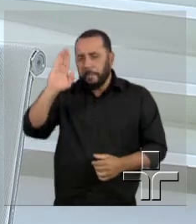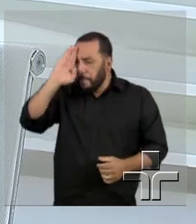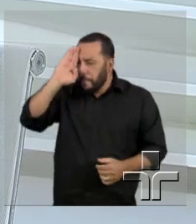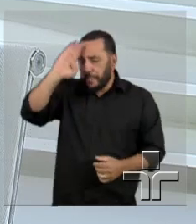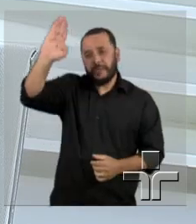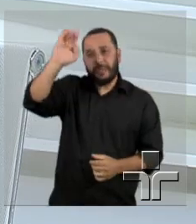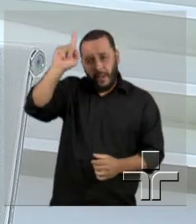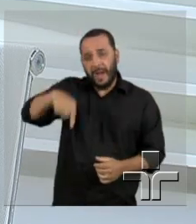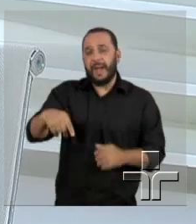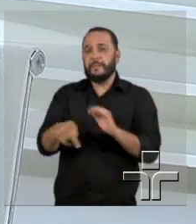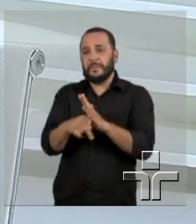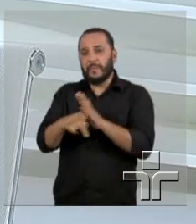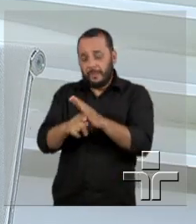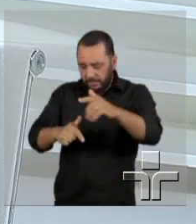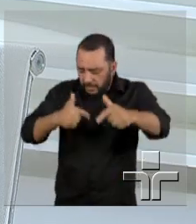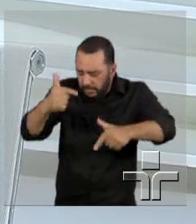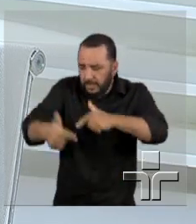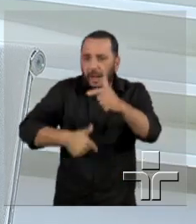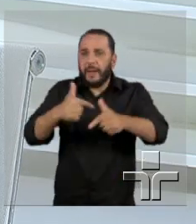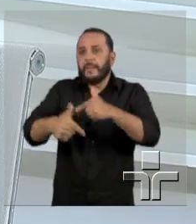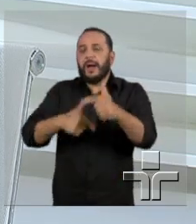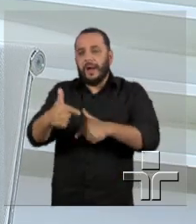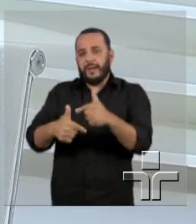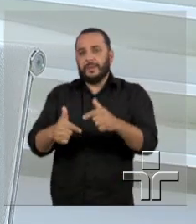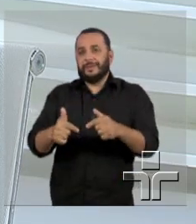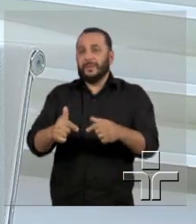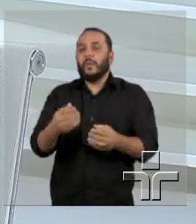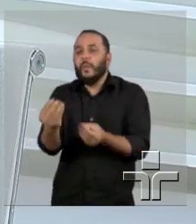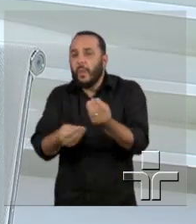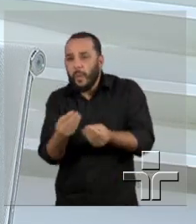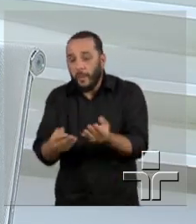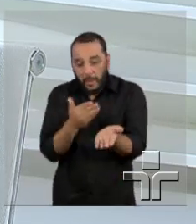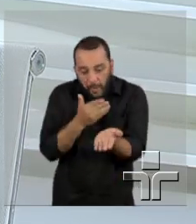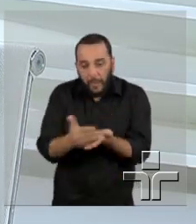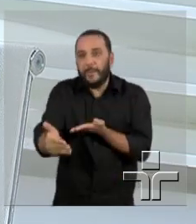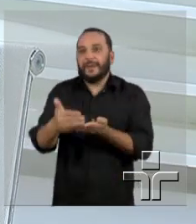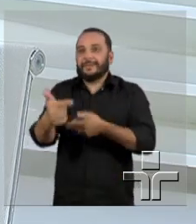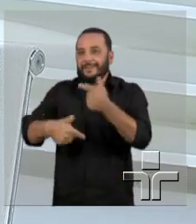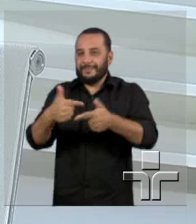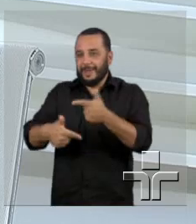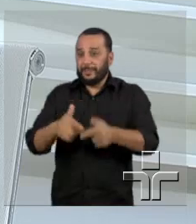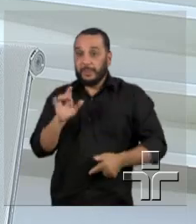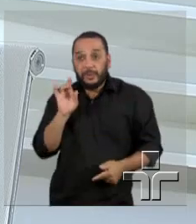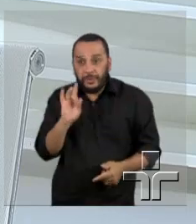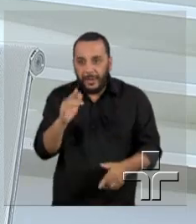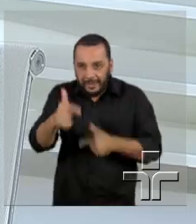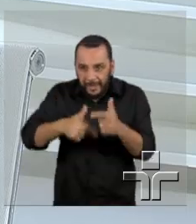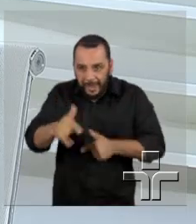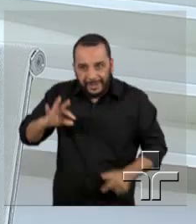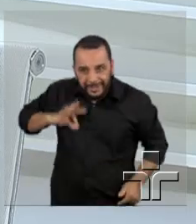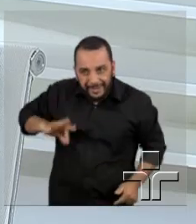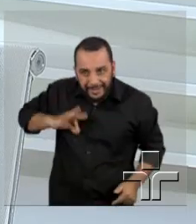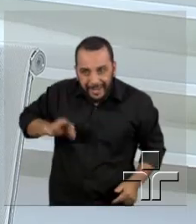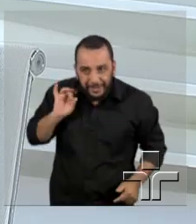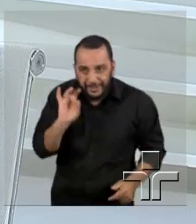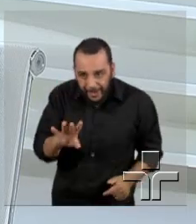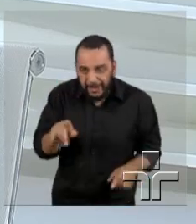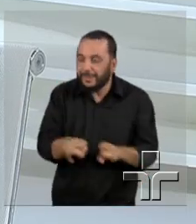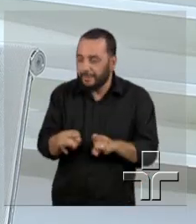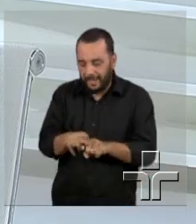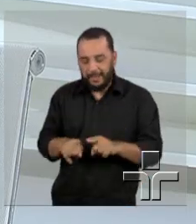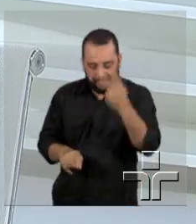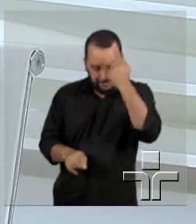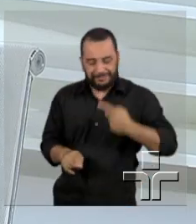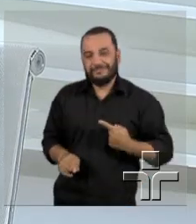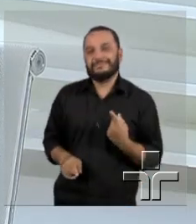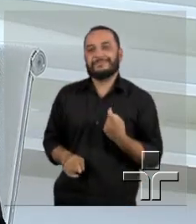ou seja, a primazia do trabalho, a precedência do trabalho. Não é só o trabalho assalariado, não, o trabalho autônomo também. E,